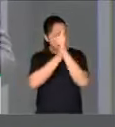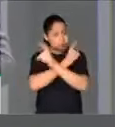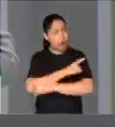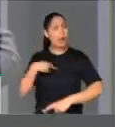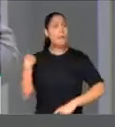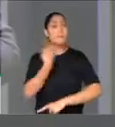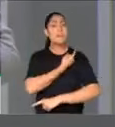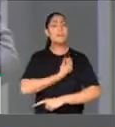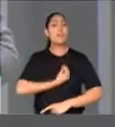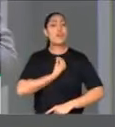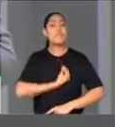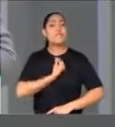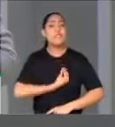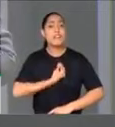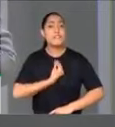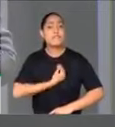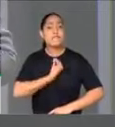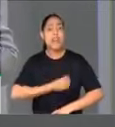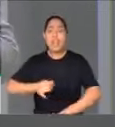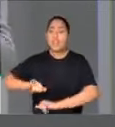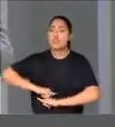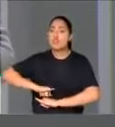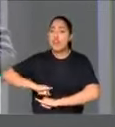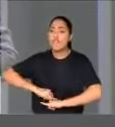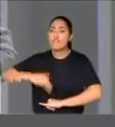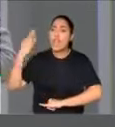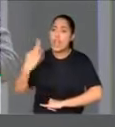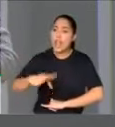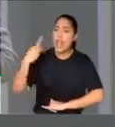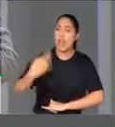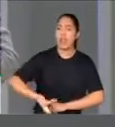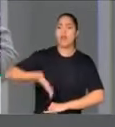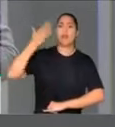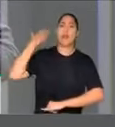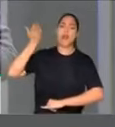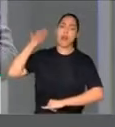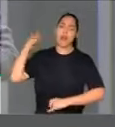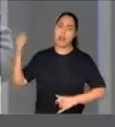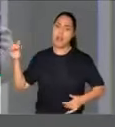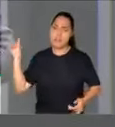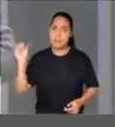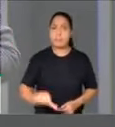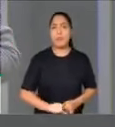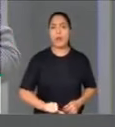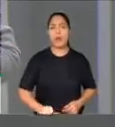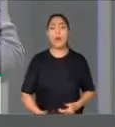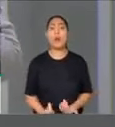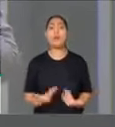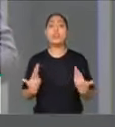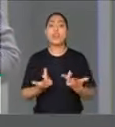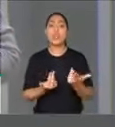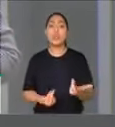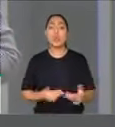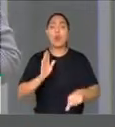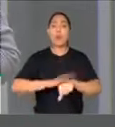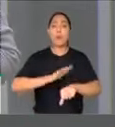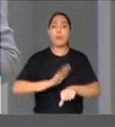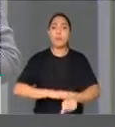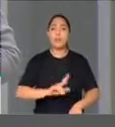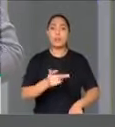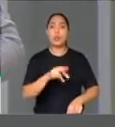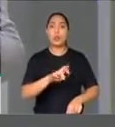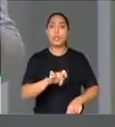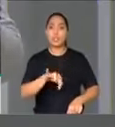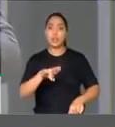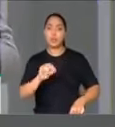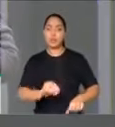vivemos e vivenciamos tempos muito dolorosos. Tempos, por exemplo, como de Renildo José dos Santos, assassinado em Coqueiro